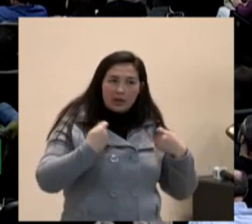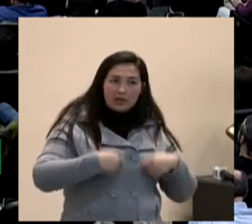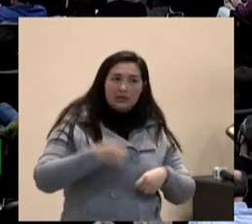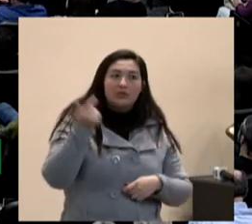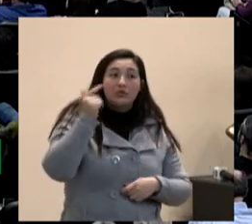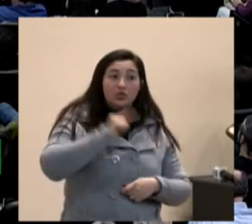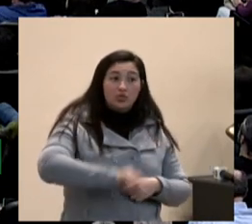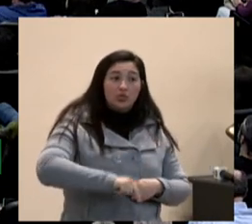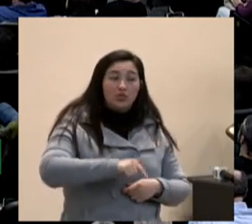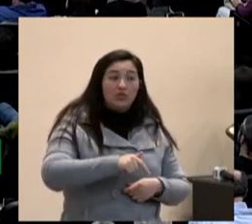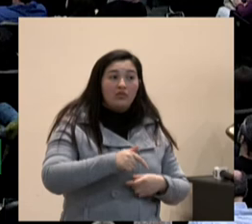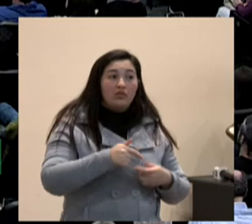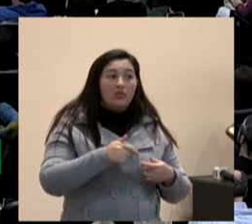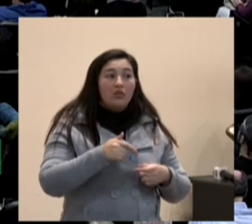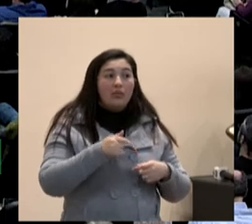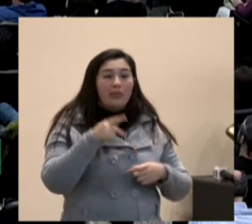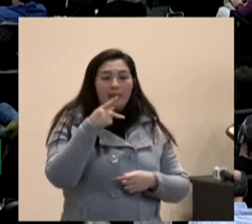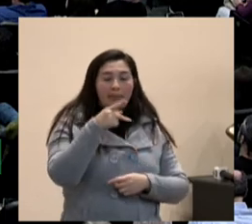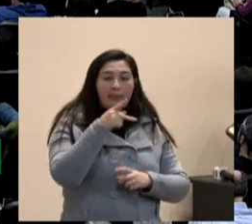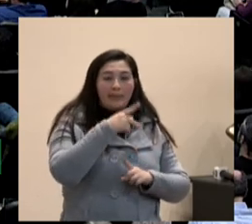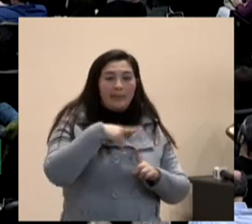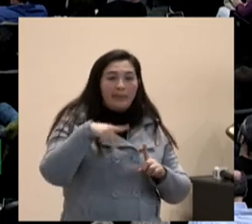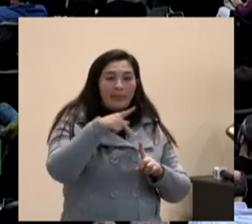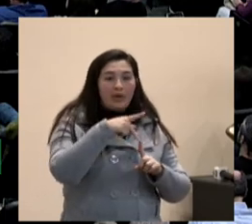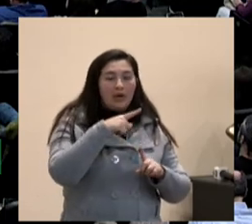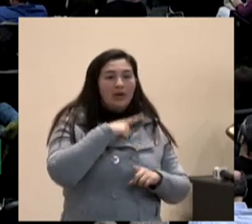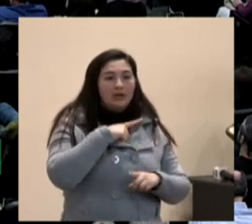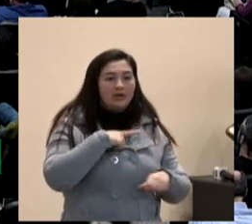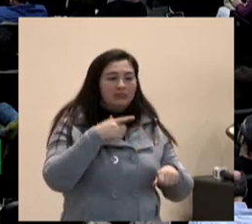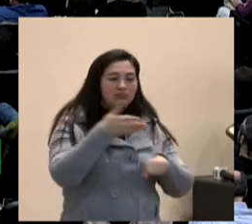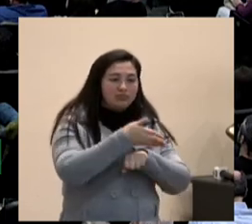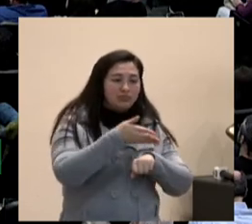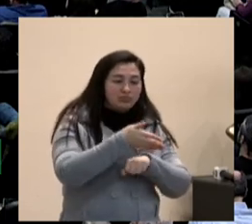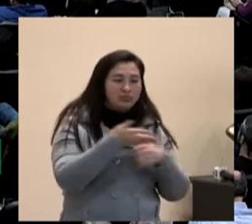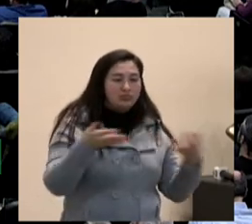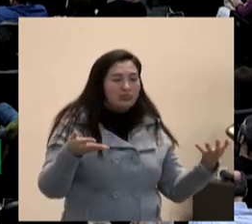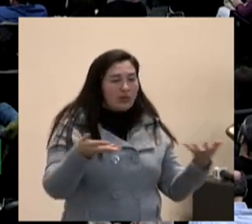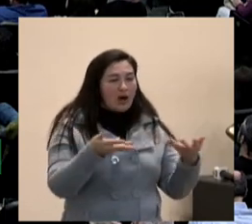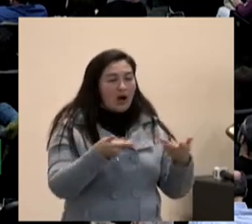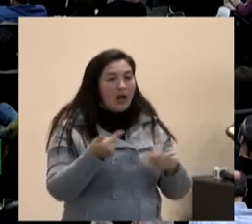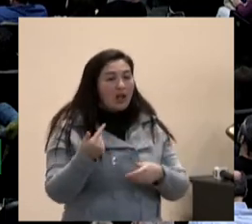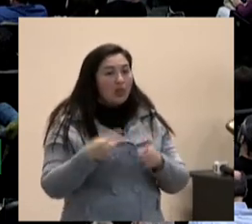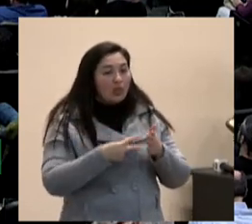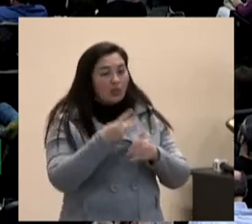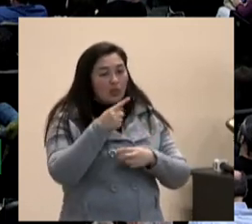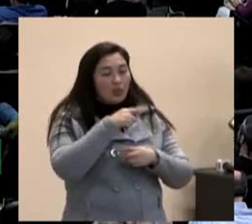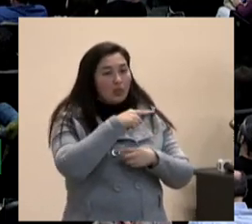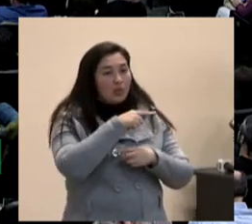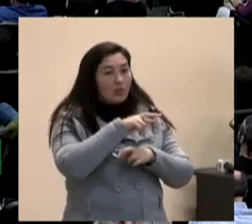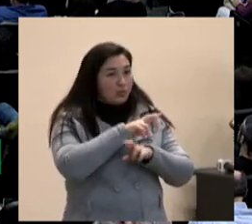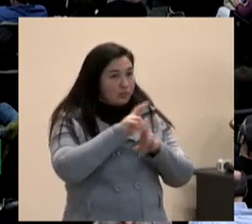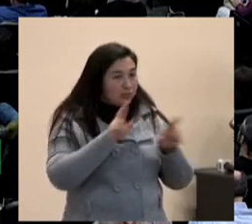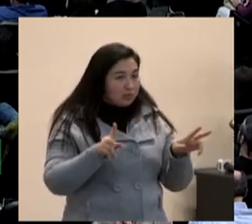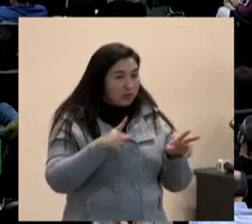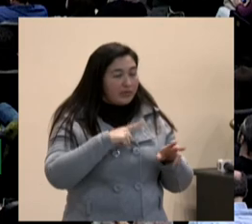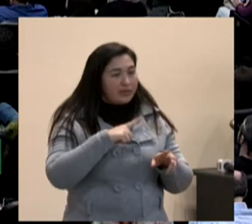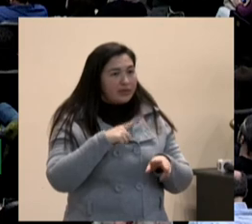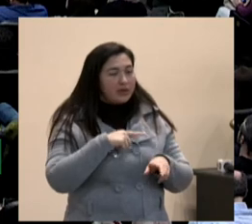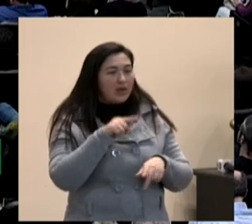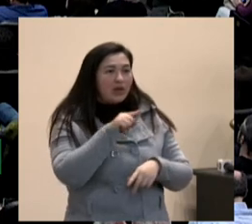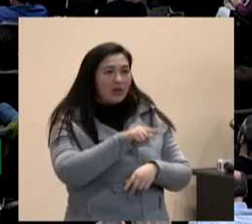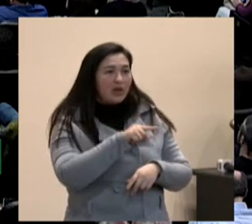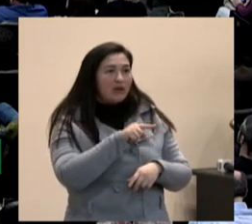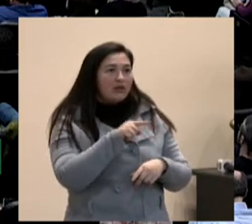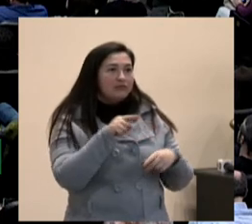que, embora o PNE trabalhe com acesso e qualidade como duas categorias distintas, né, ele vai trazer elementos